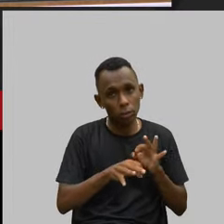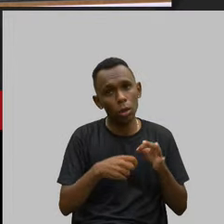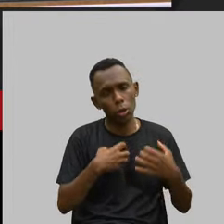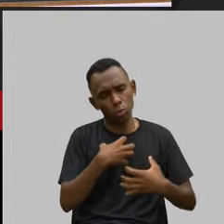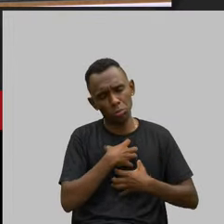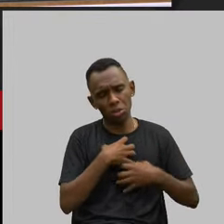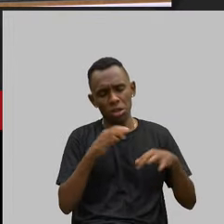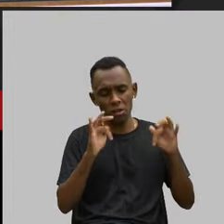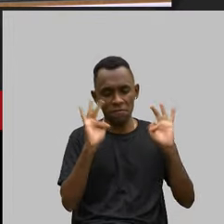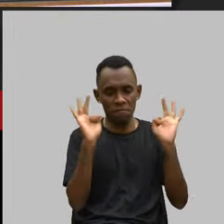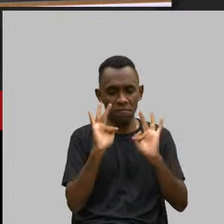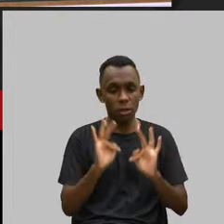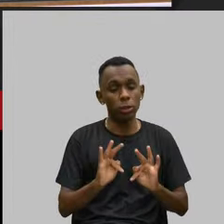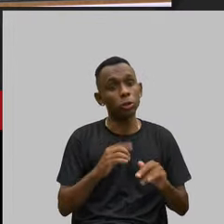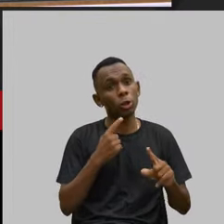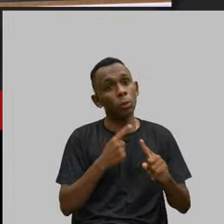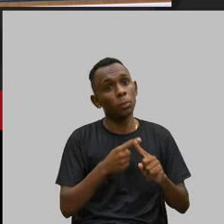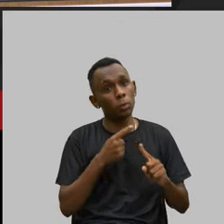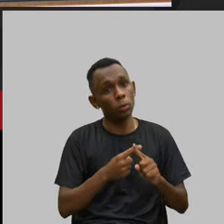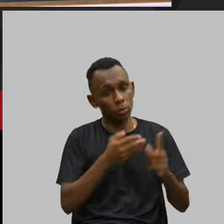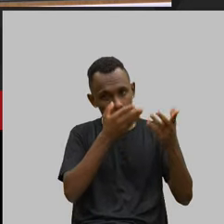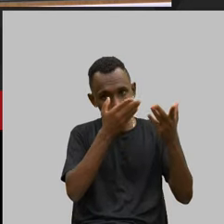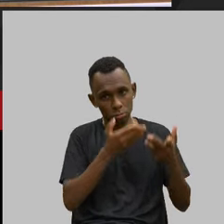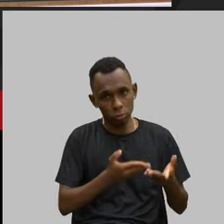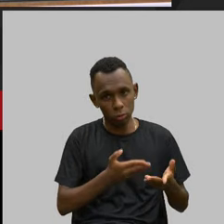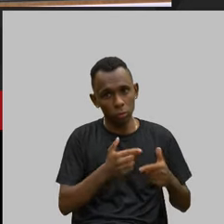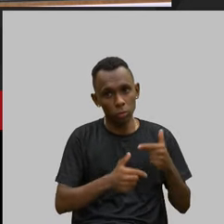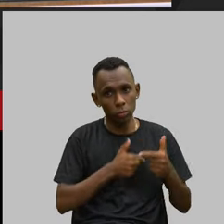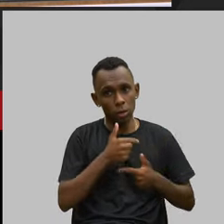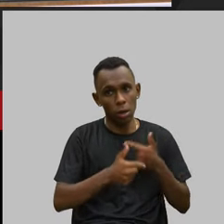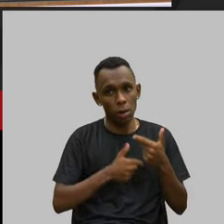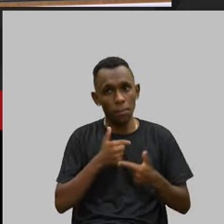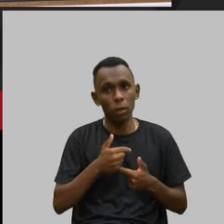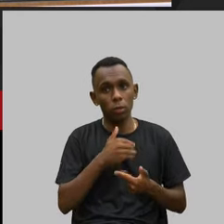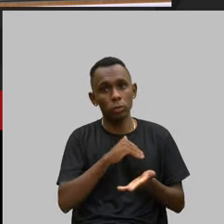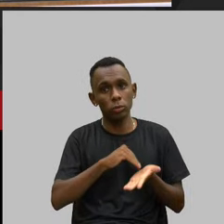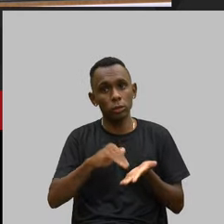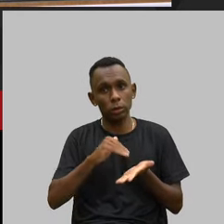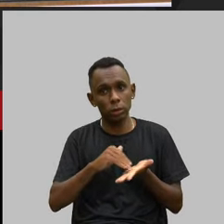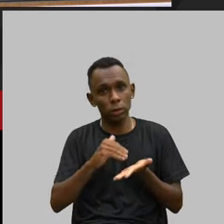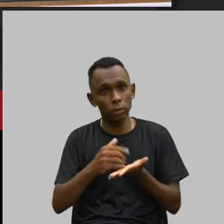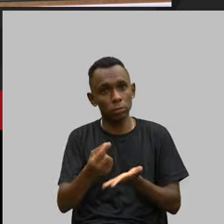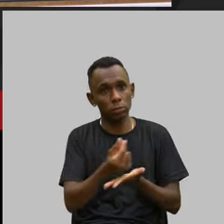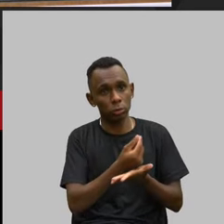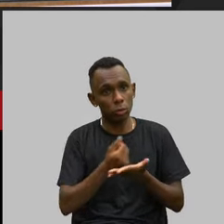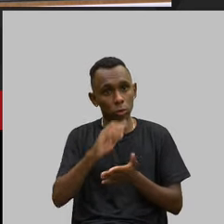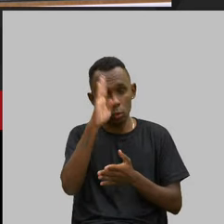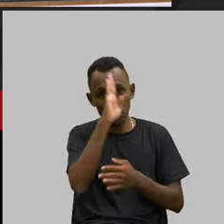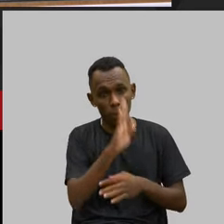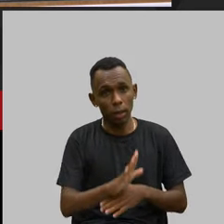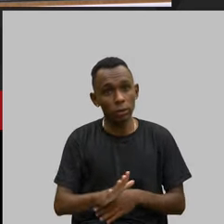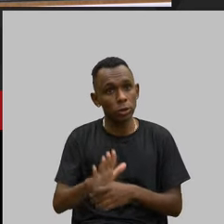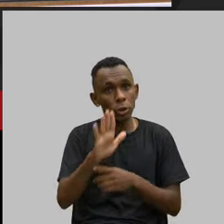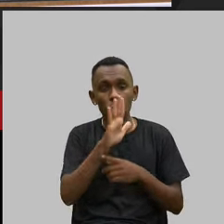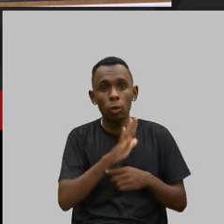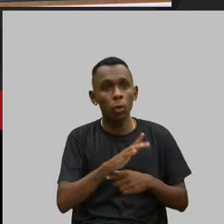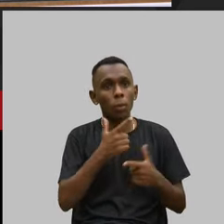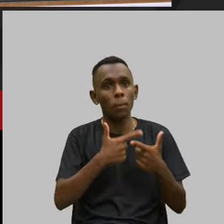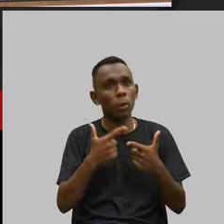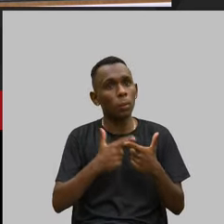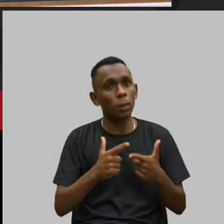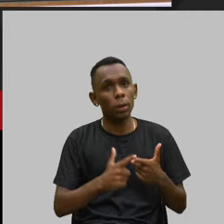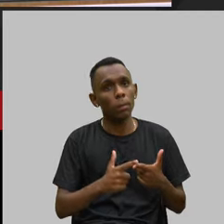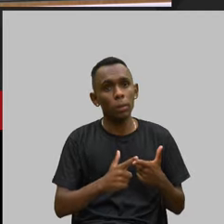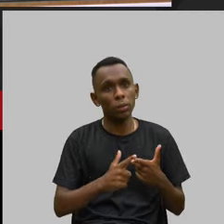notícia já que o senhor é um servidor de carreira da Secretaria do Tesouro Nacional não teria problema nenhum em